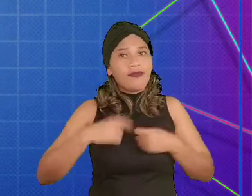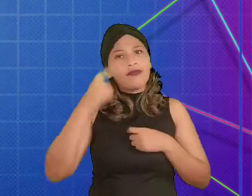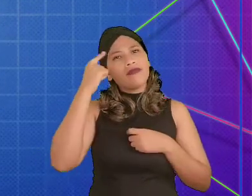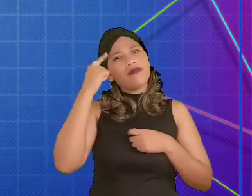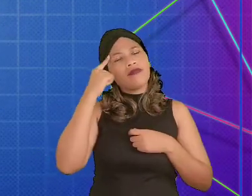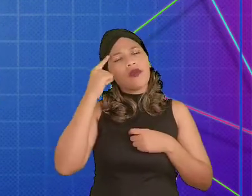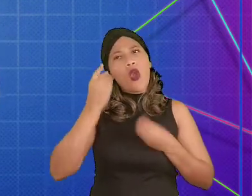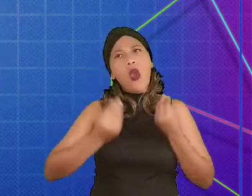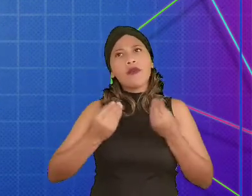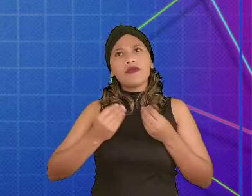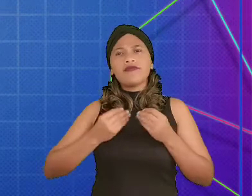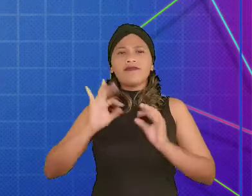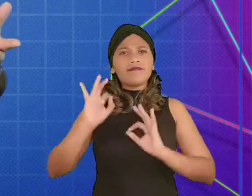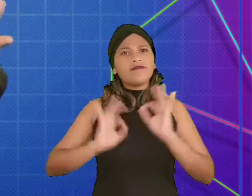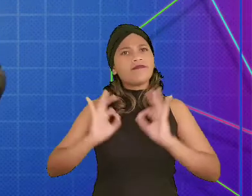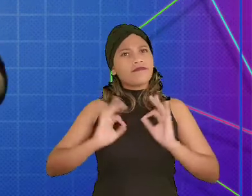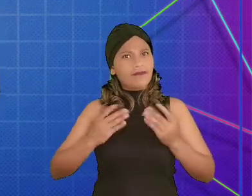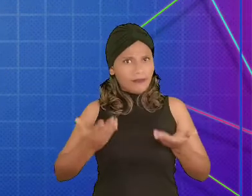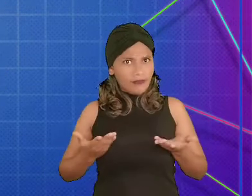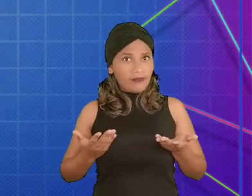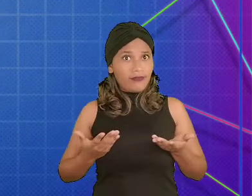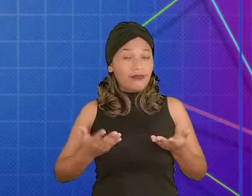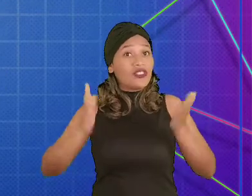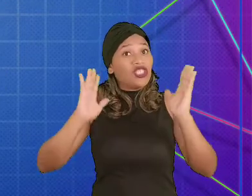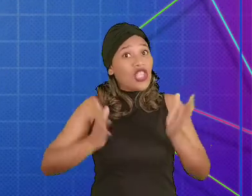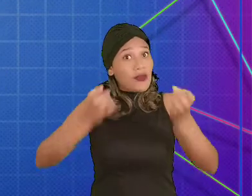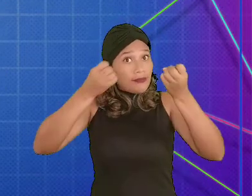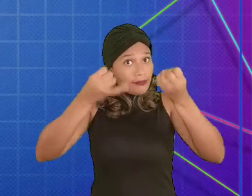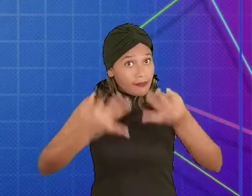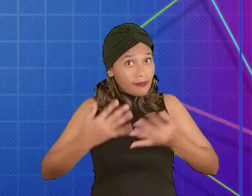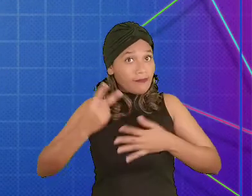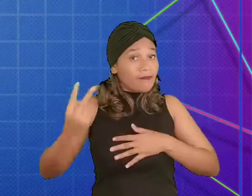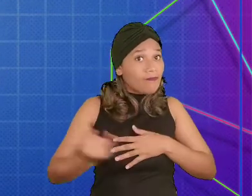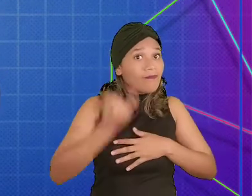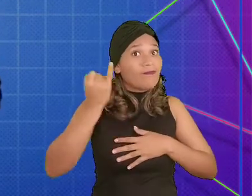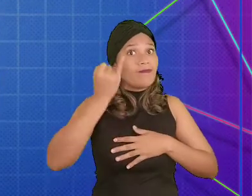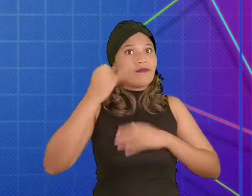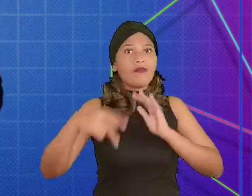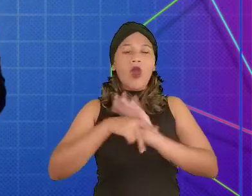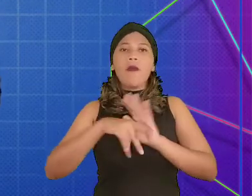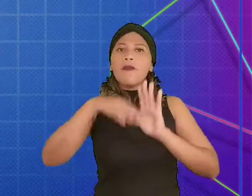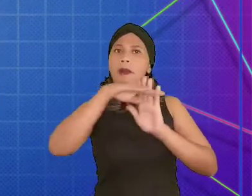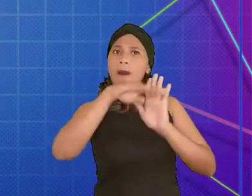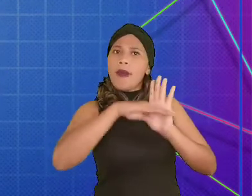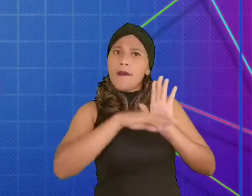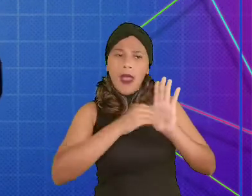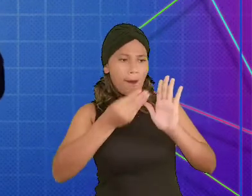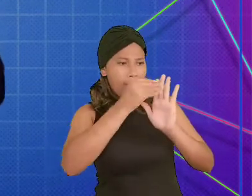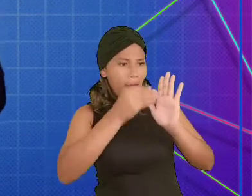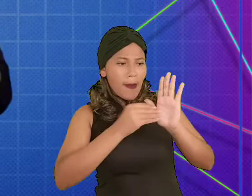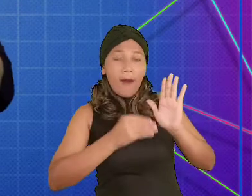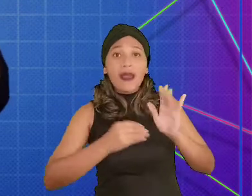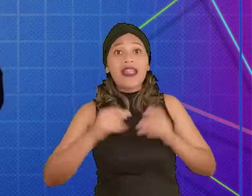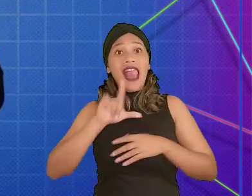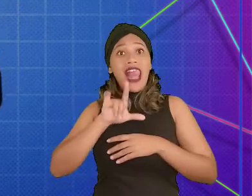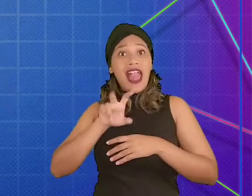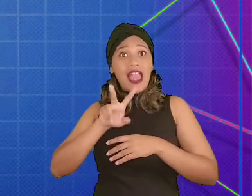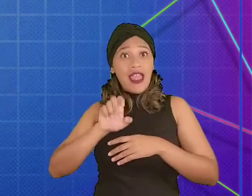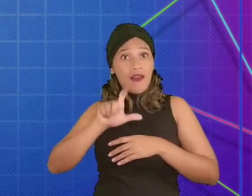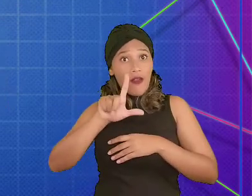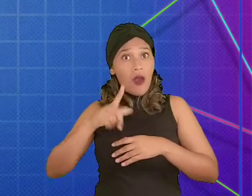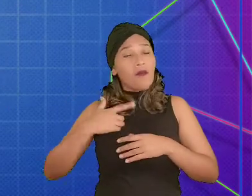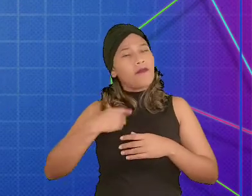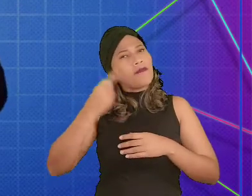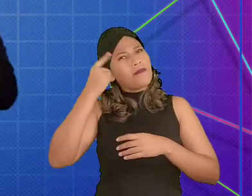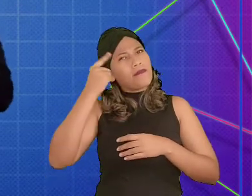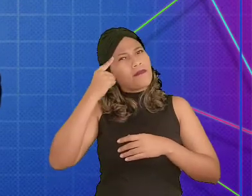precisa pensar como planejar isso, não é? Como eu já disse antes, é muito importante esse planejamento e para nós fazermos o level design,